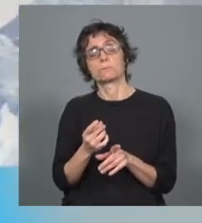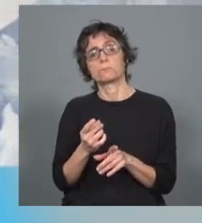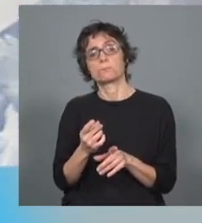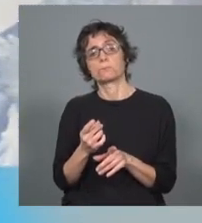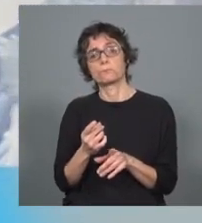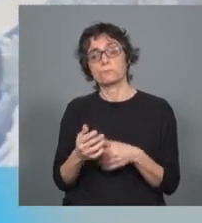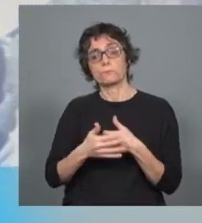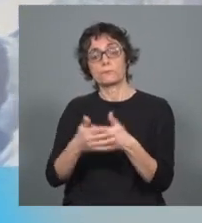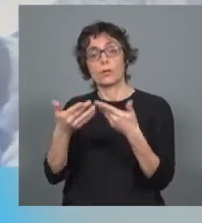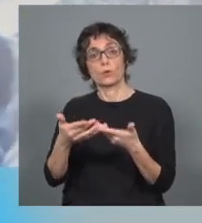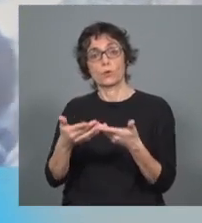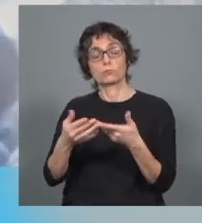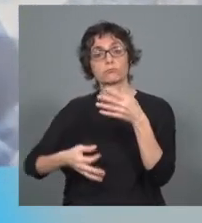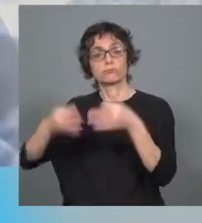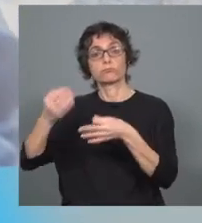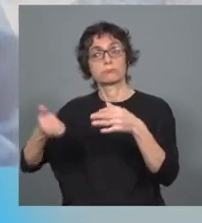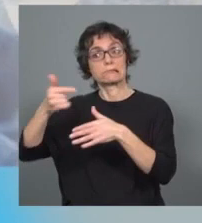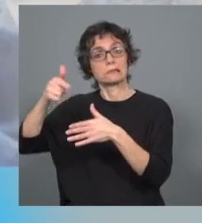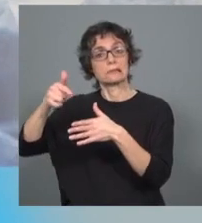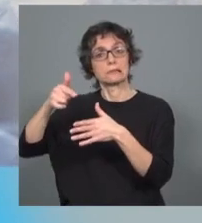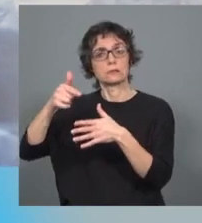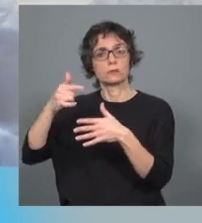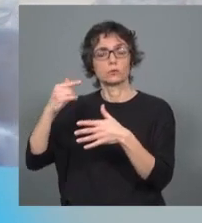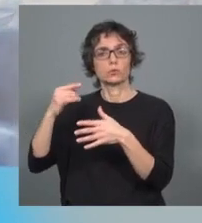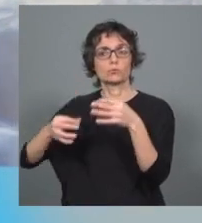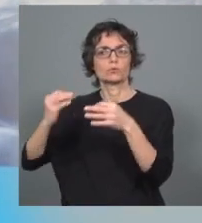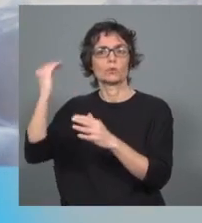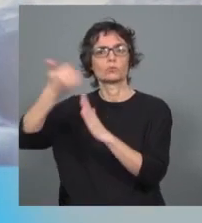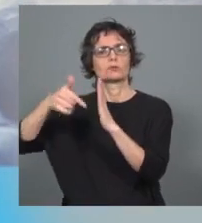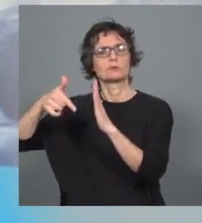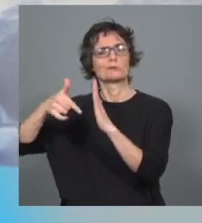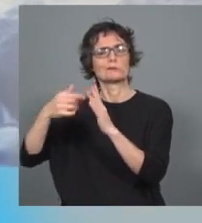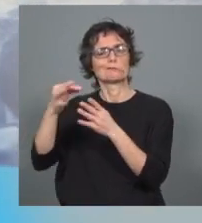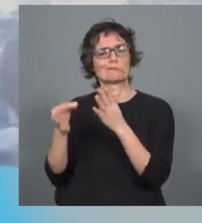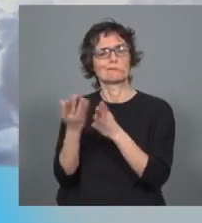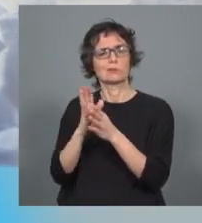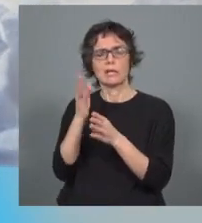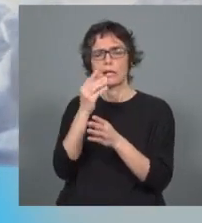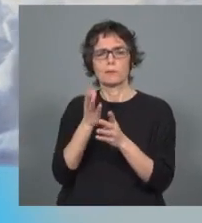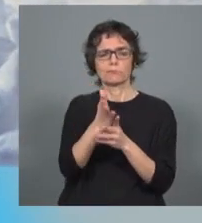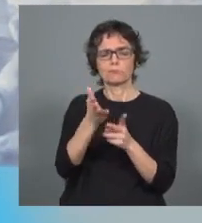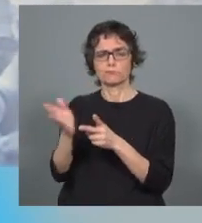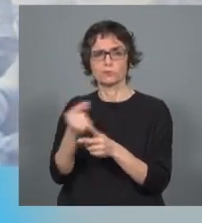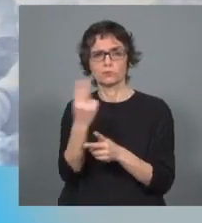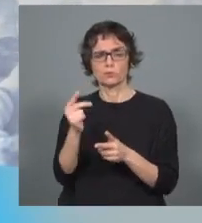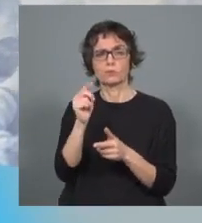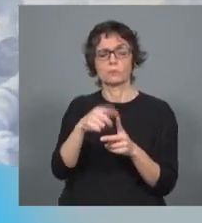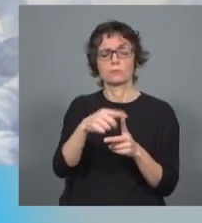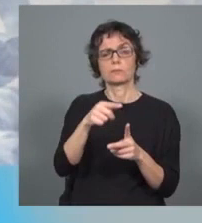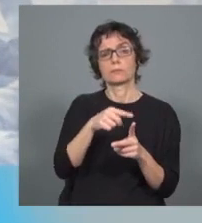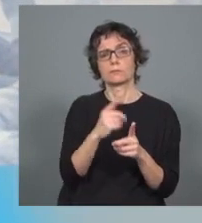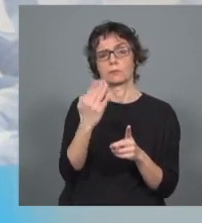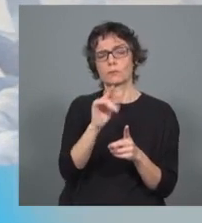o processo no Tribunal Constitucional teve as suas peculiaridades. Nós, para percebermos isto, temos que distinguir duas coisas diferentes. São